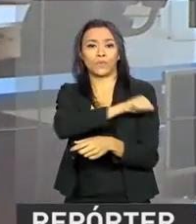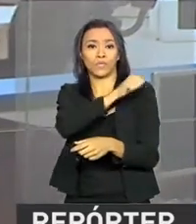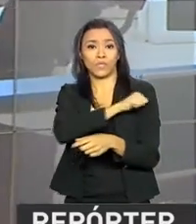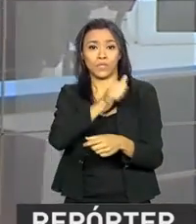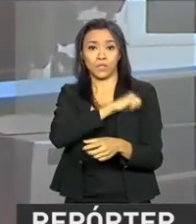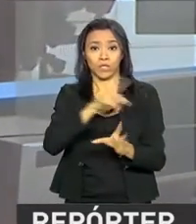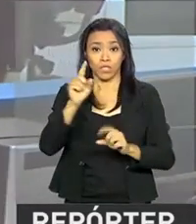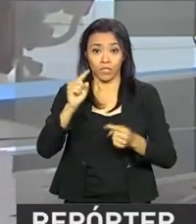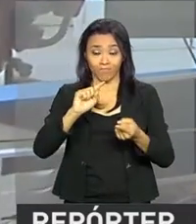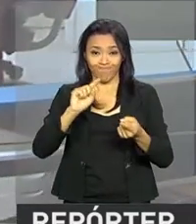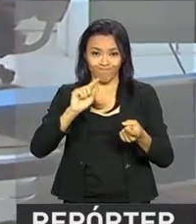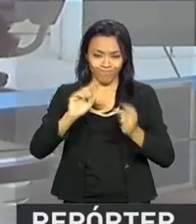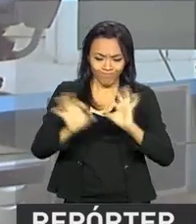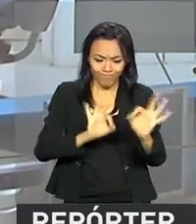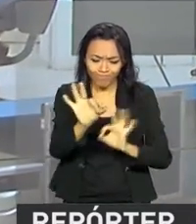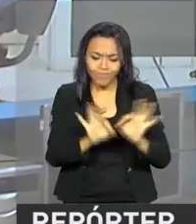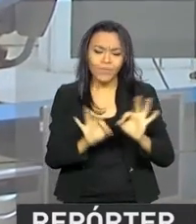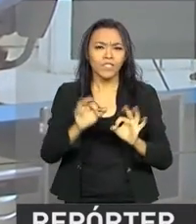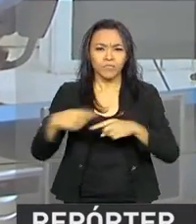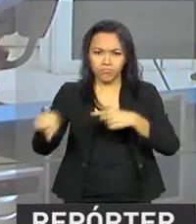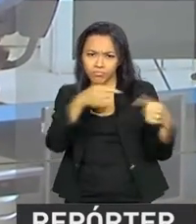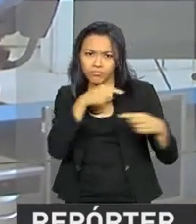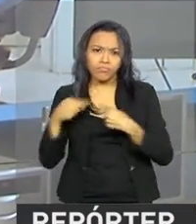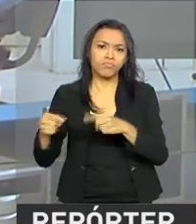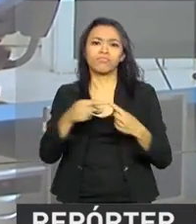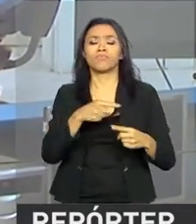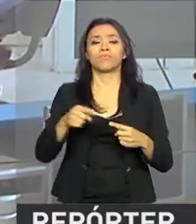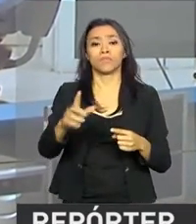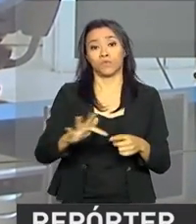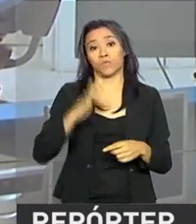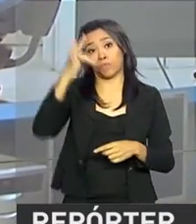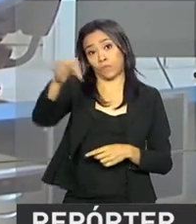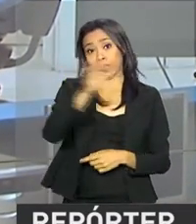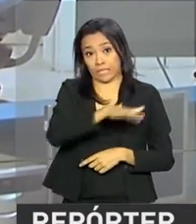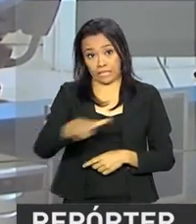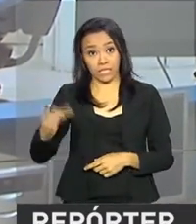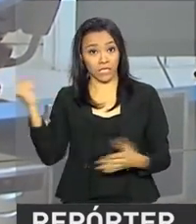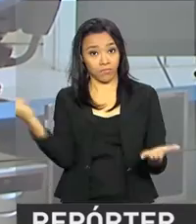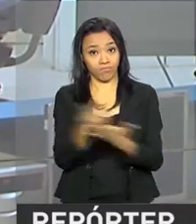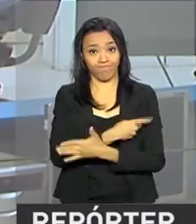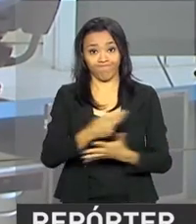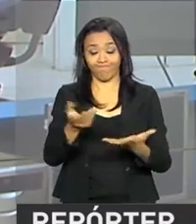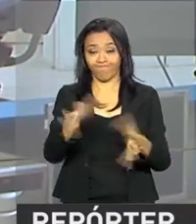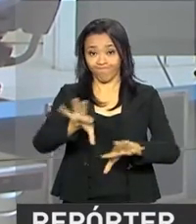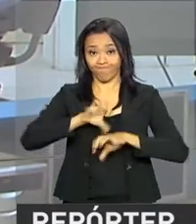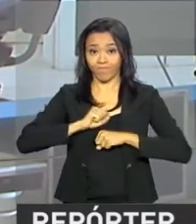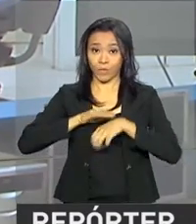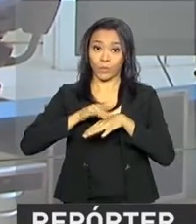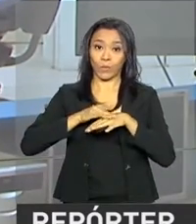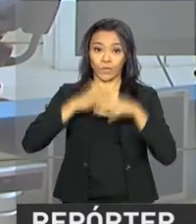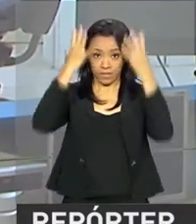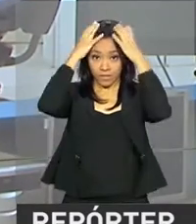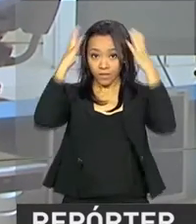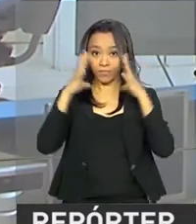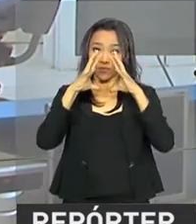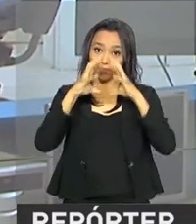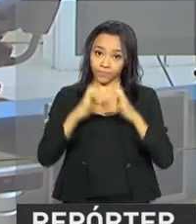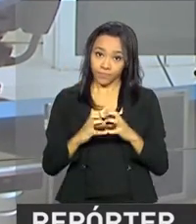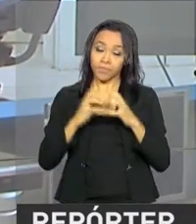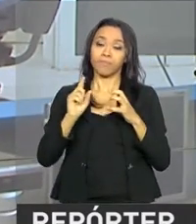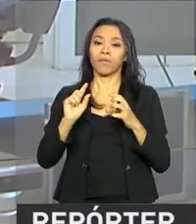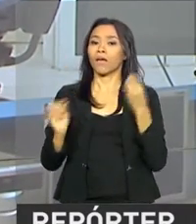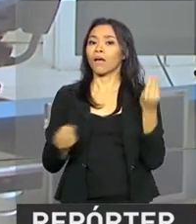que tiveram contato com o vírus zica entre os desafios está o tratamento e o apoio às crianças que nascem com